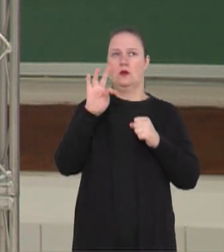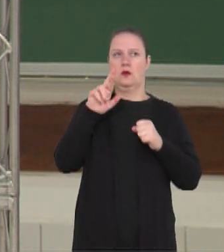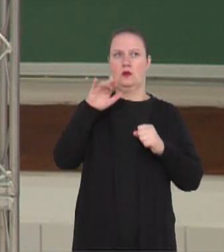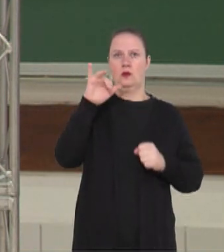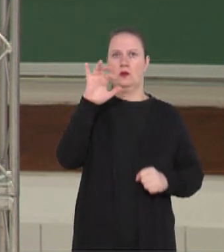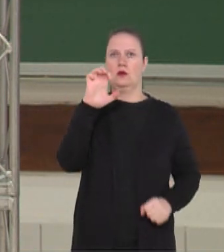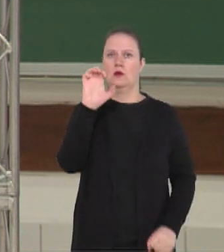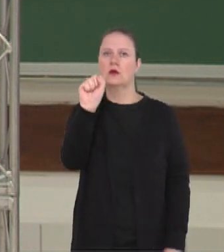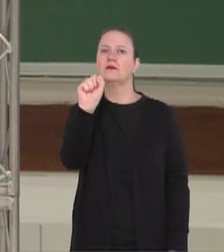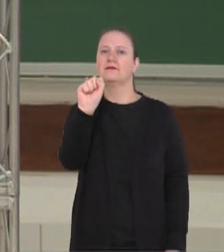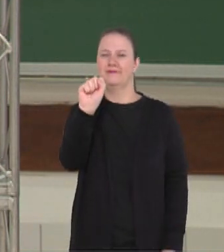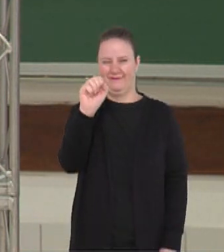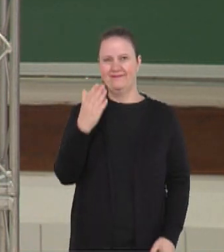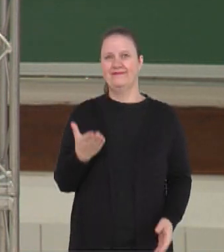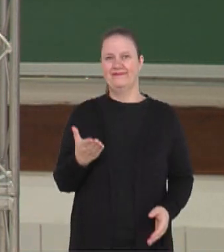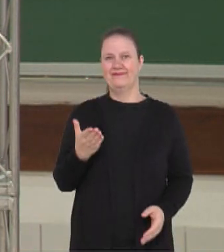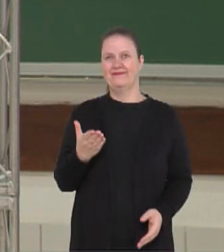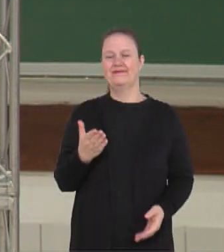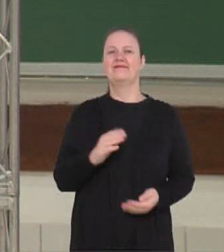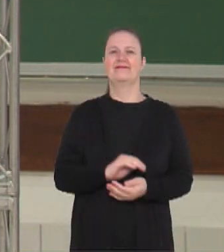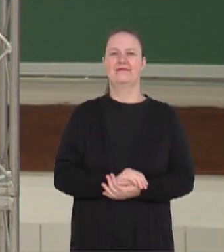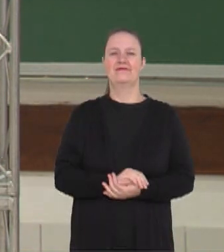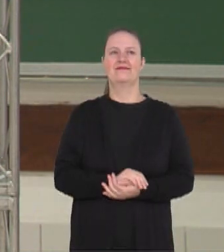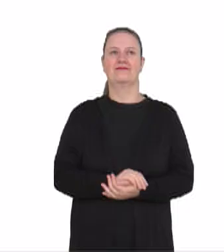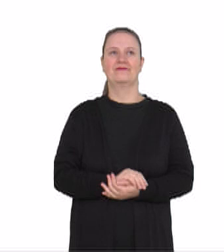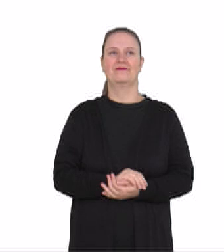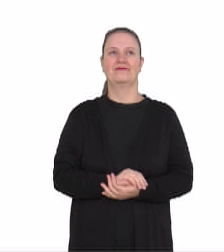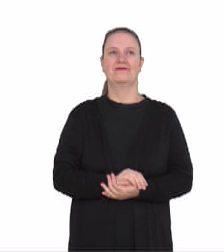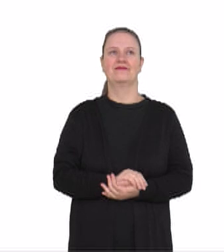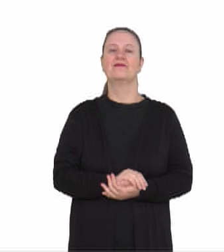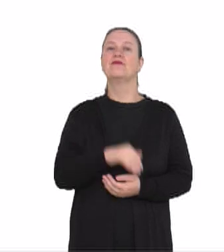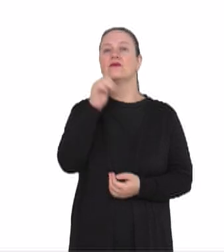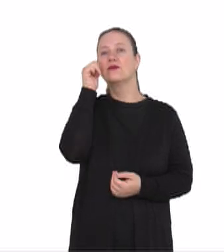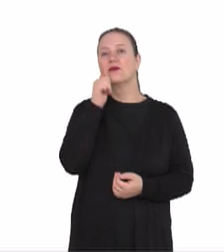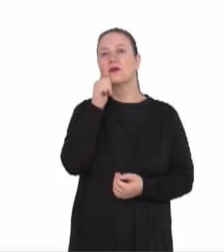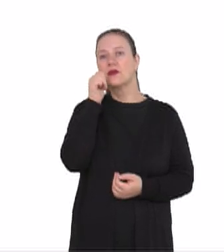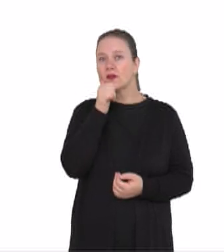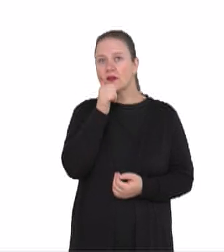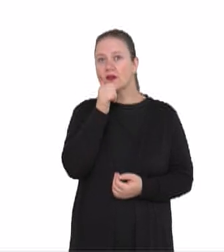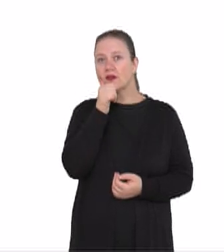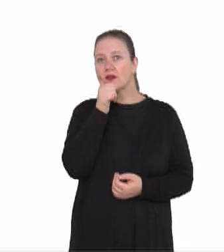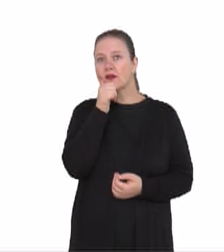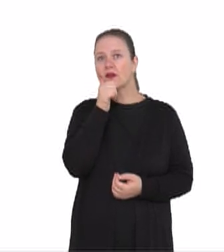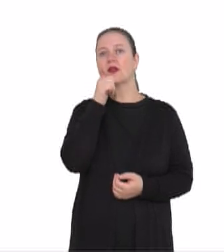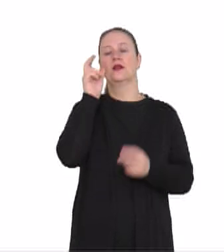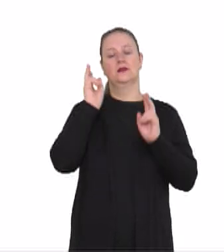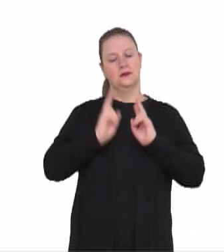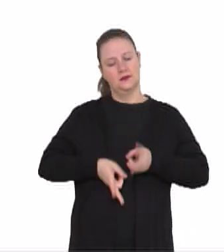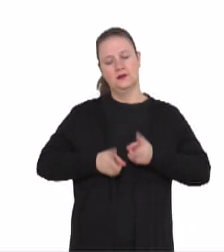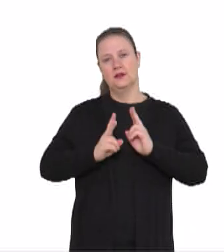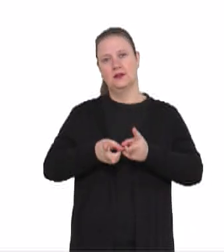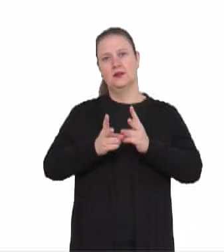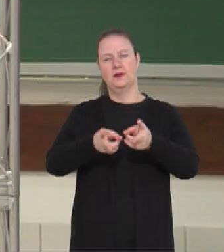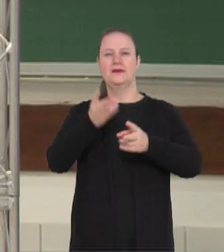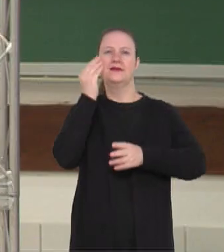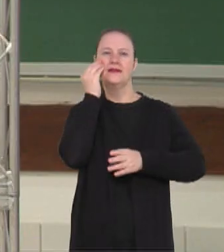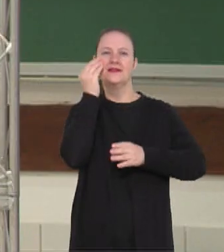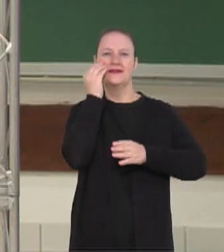tries da seguinte forma, T-R-I-E-S. Então Jane always tries, a Jane sempre tenta.